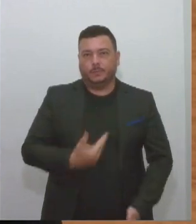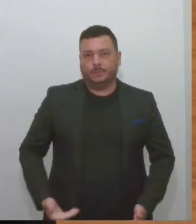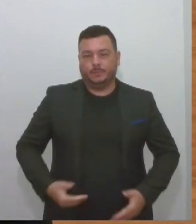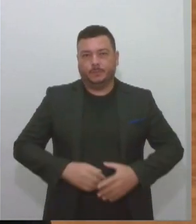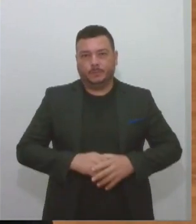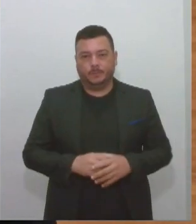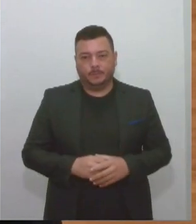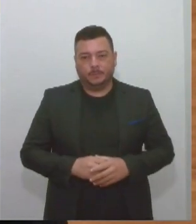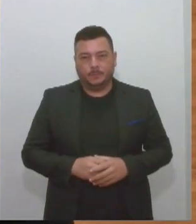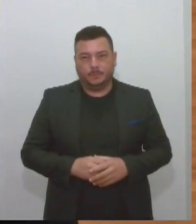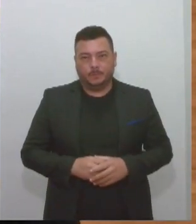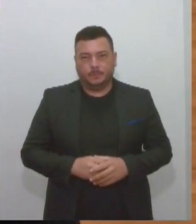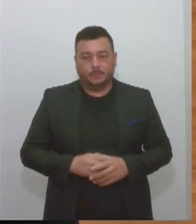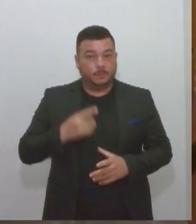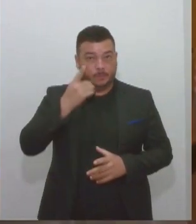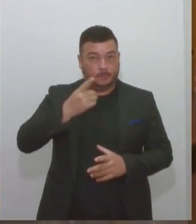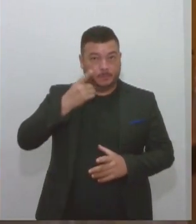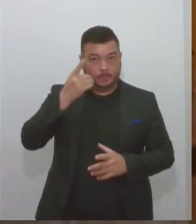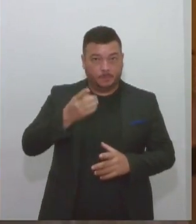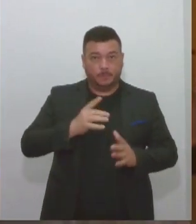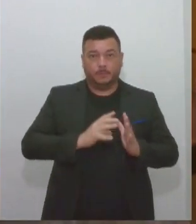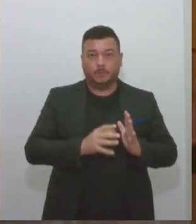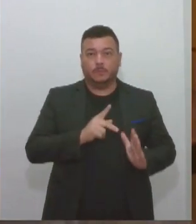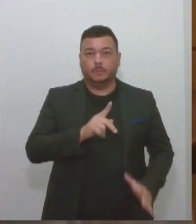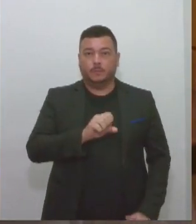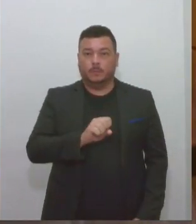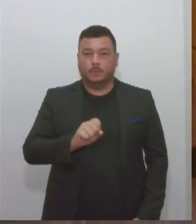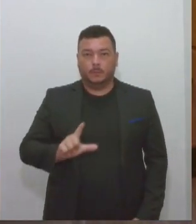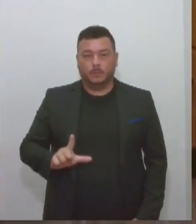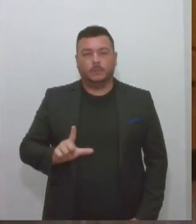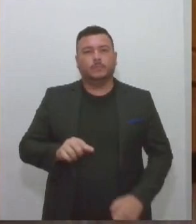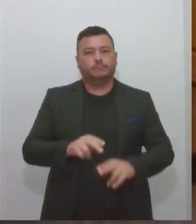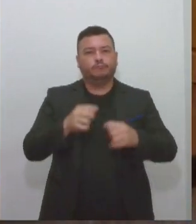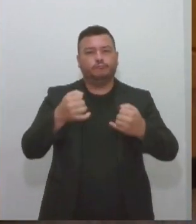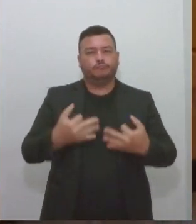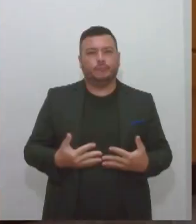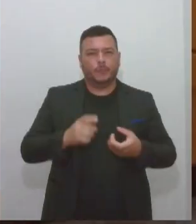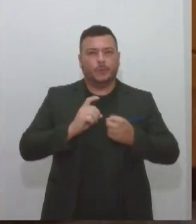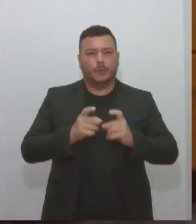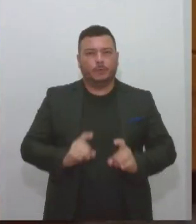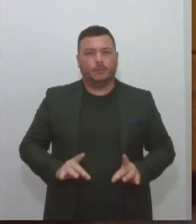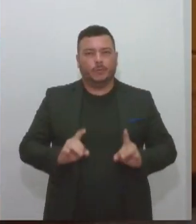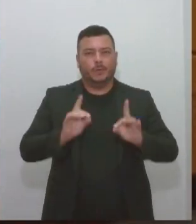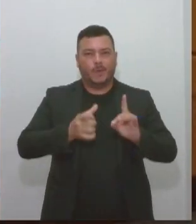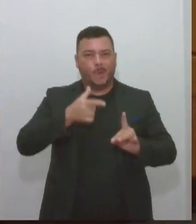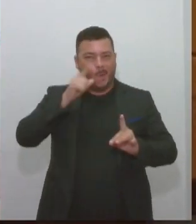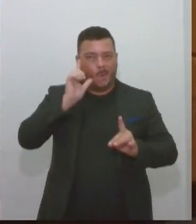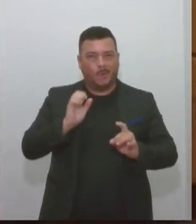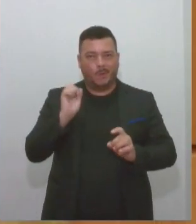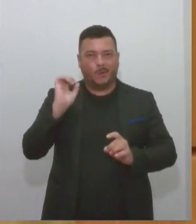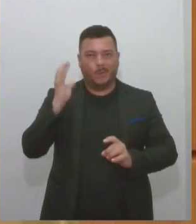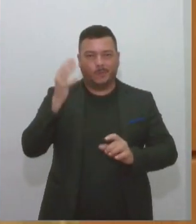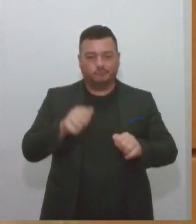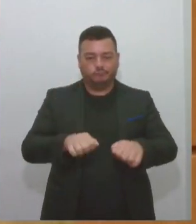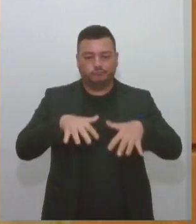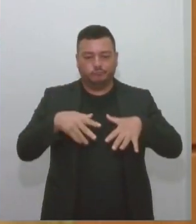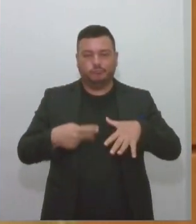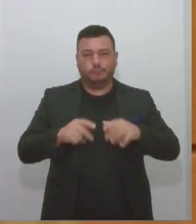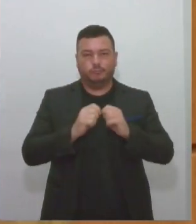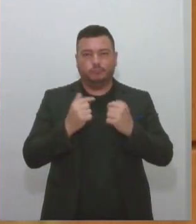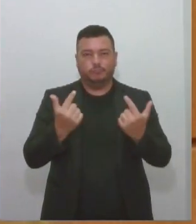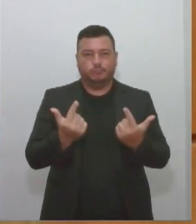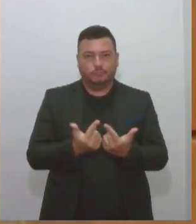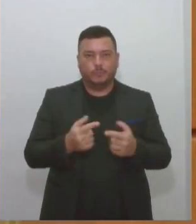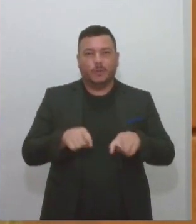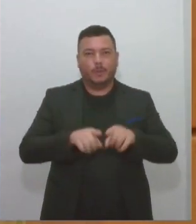A deputada do PSOL falou sobre a sessão especial que ocorreu no dia de ontem no plenário da Assembleia Legislativa em comemoração ao